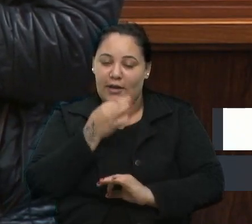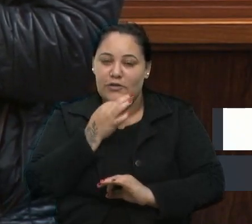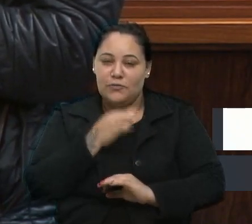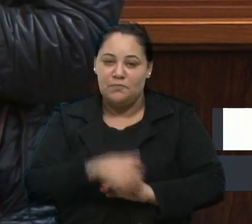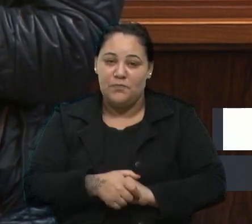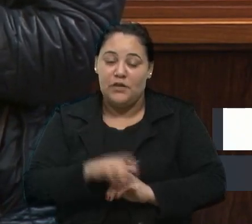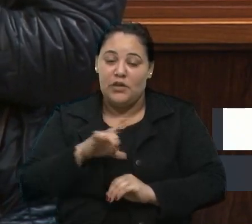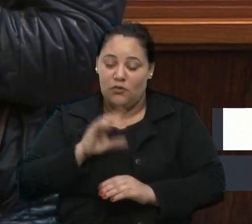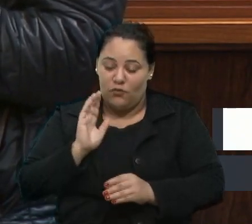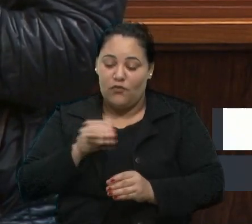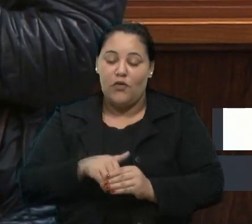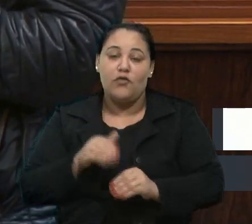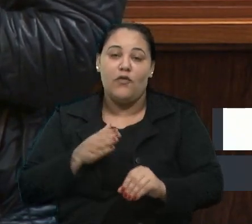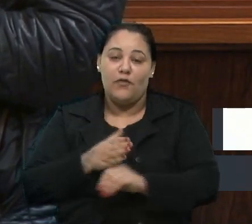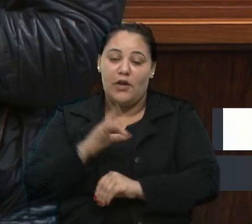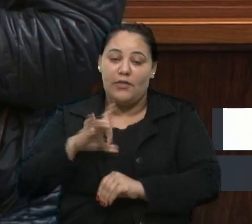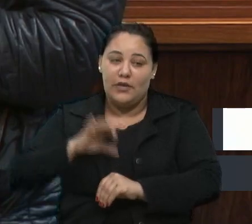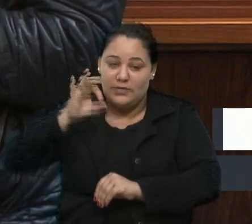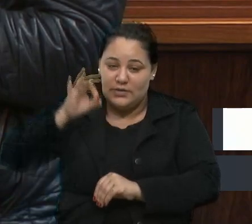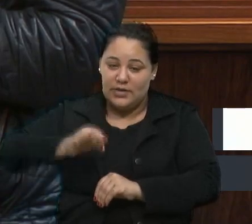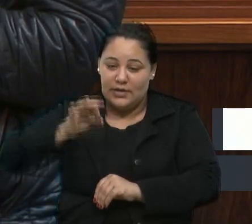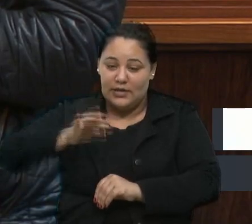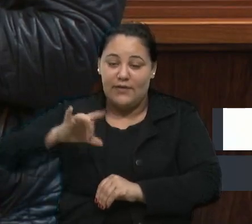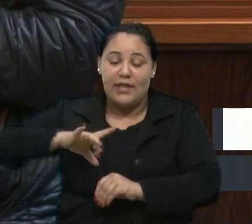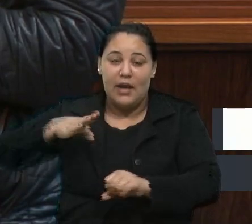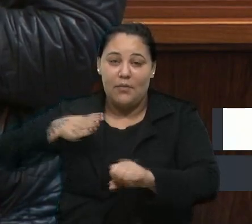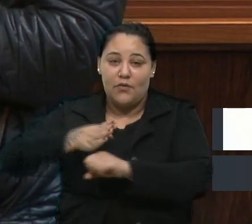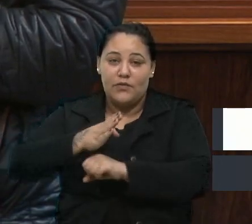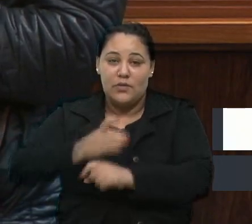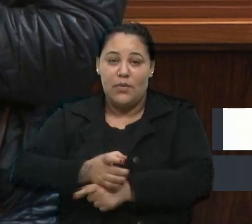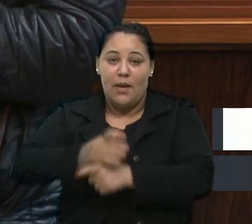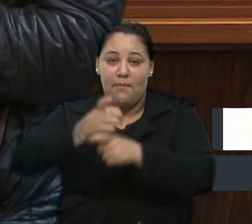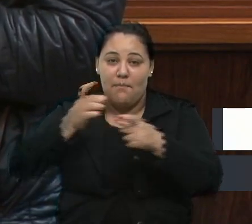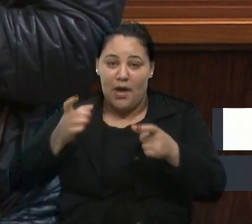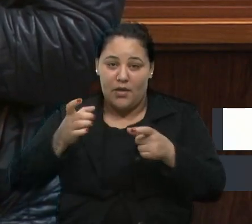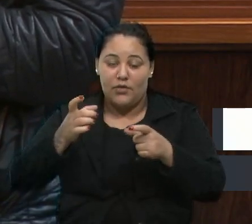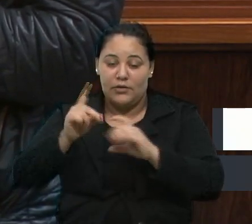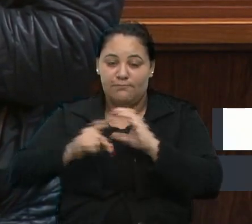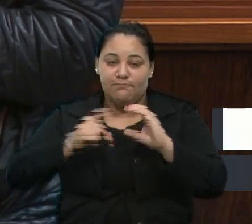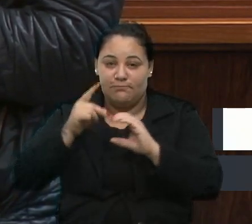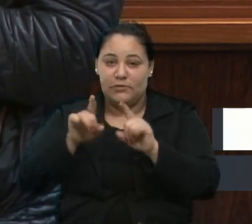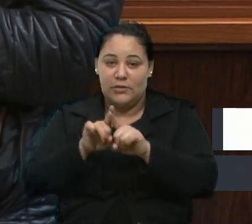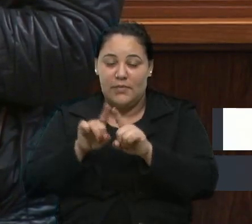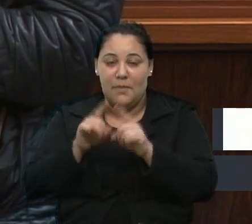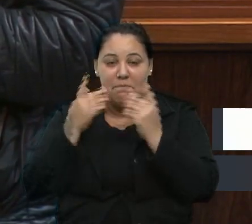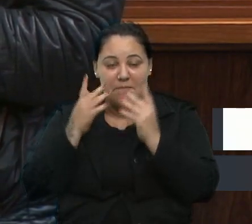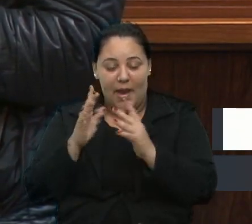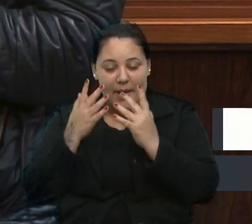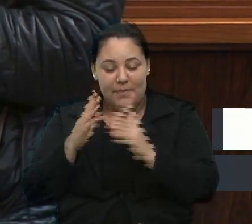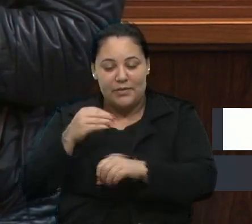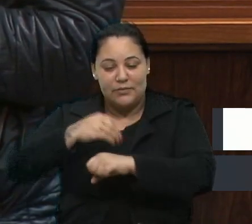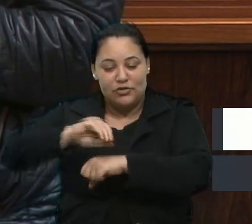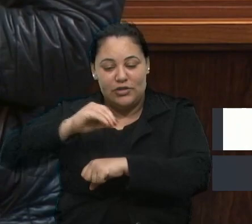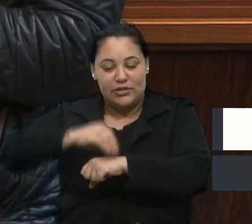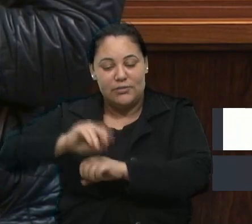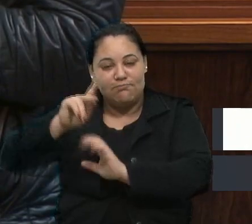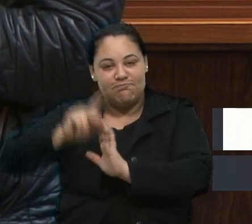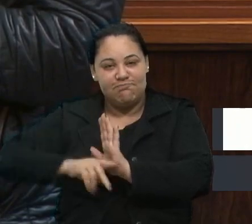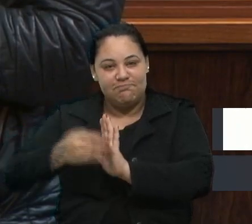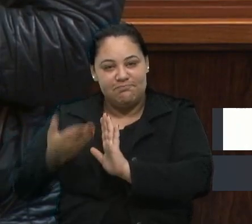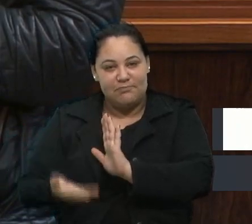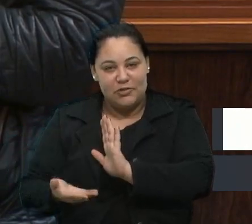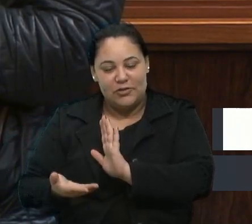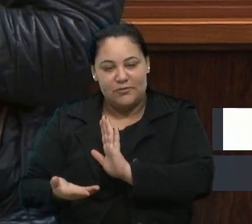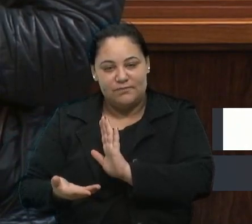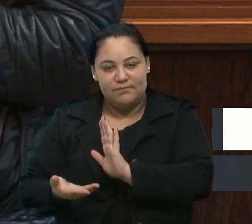votarei favorável, tenho a certeza que terá a aprovação unânime dessa casa. Então, parabéns pela proposição desse projeto,